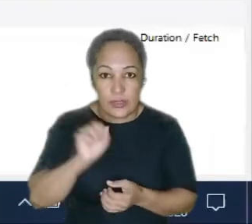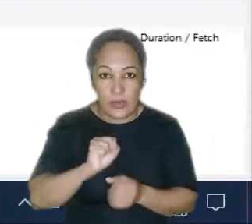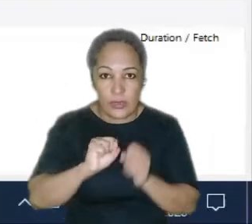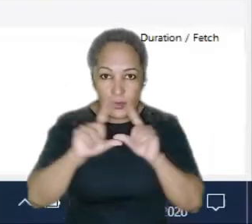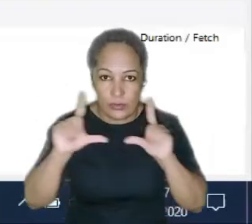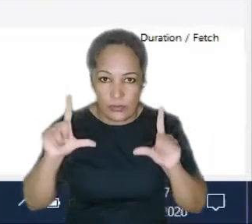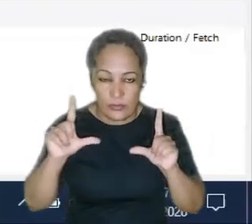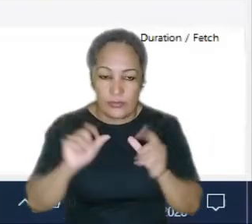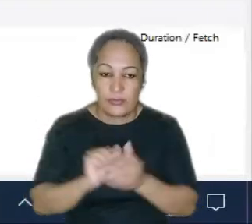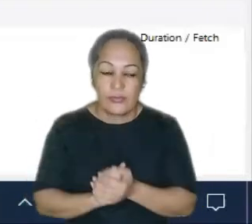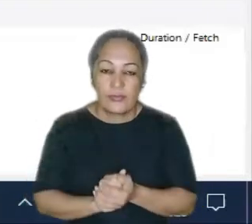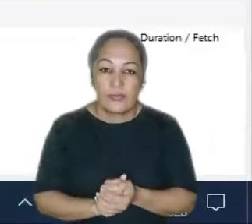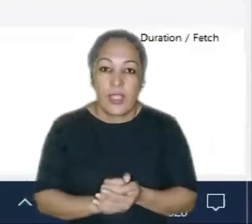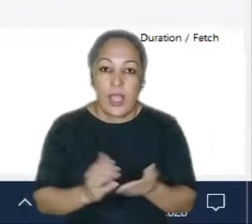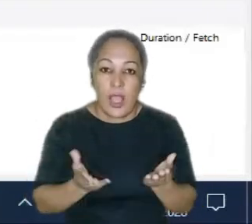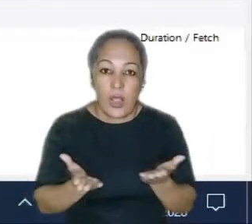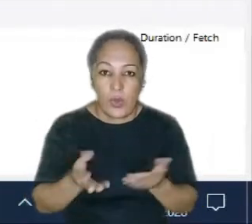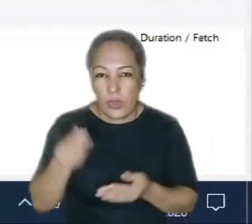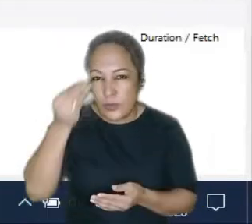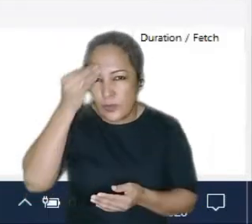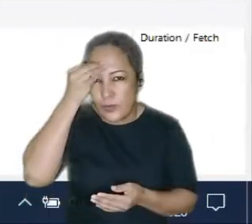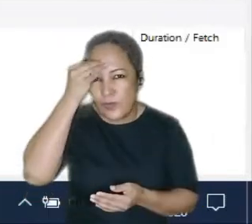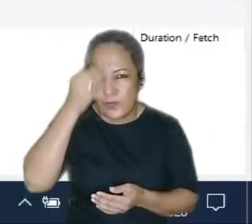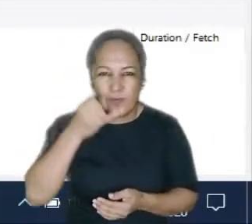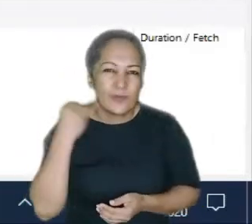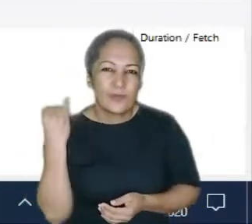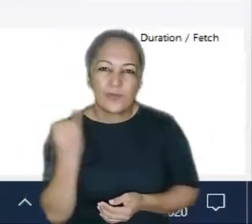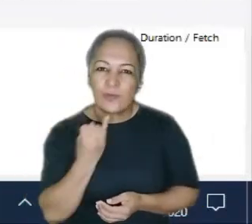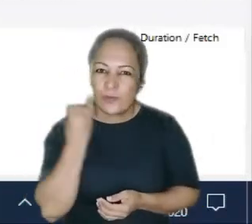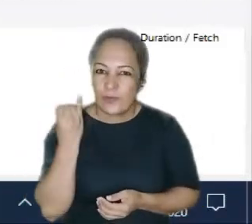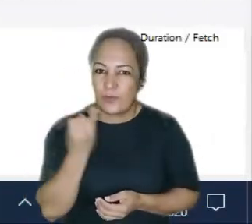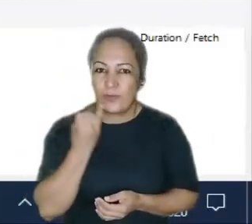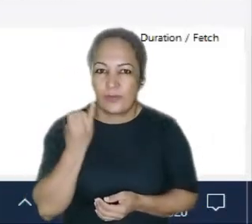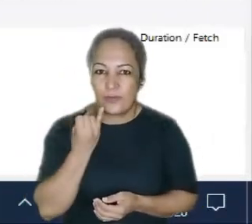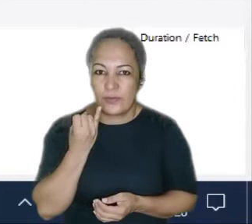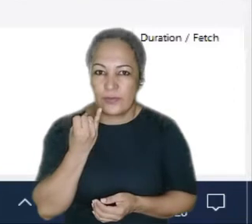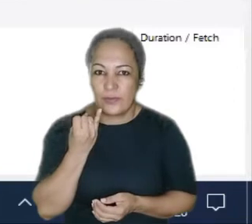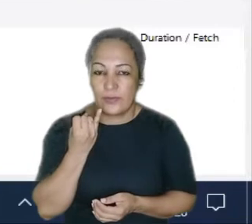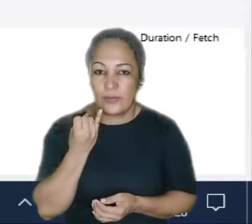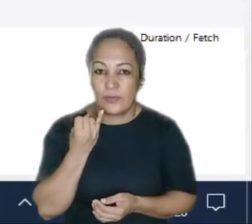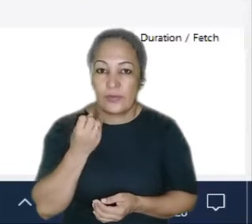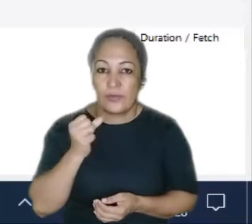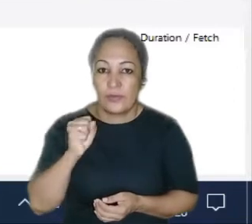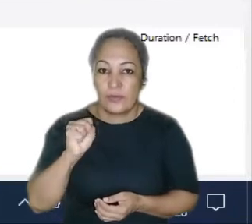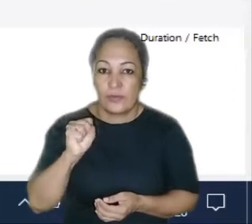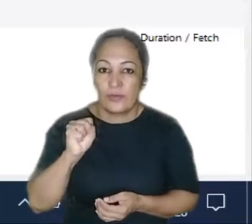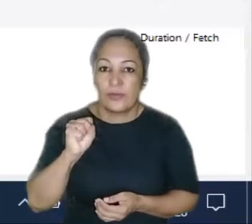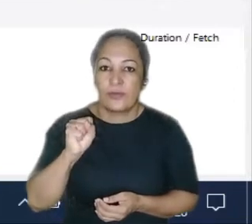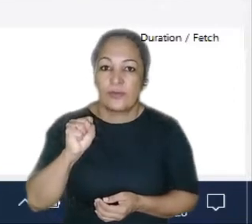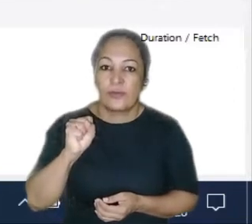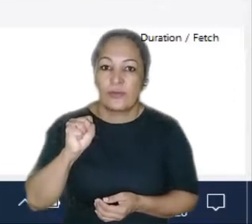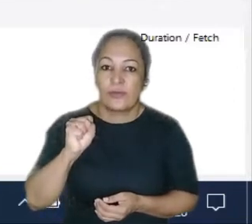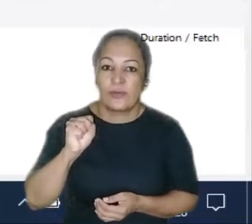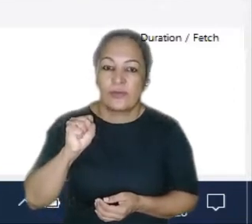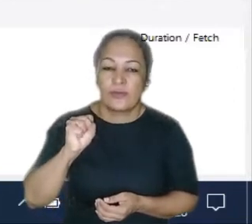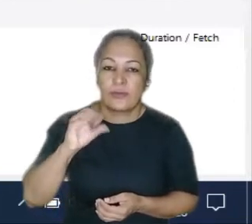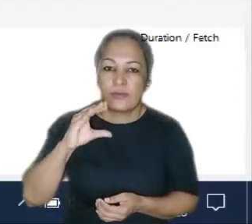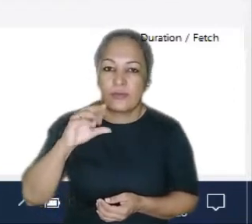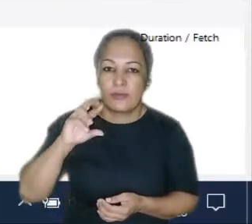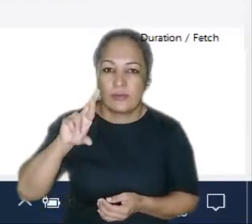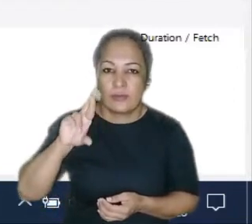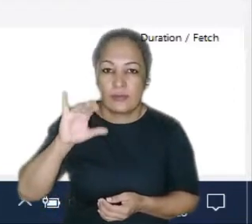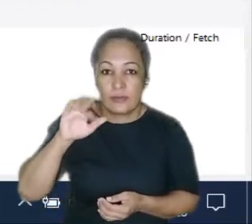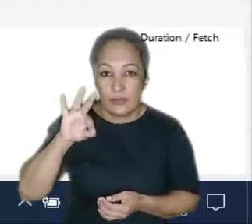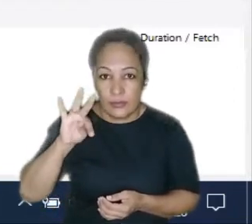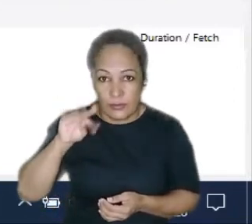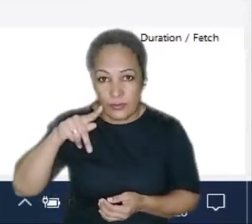Anotem isso. Isso é muito importante. O script SQL não é o banco